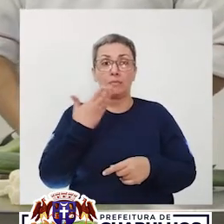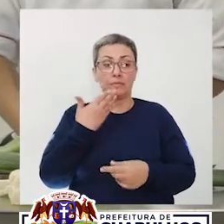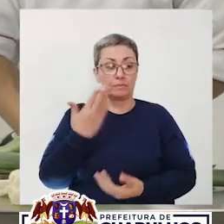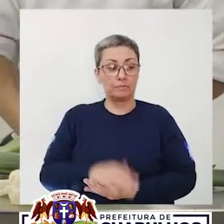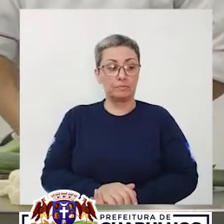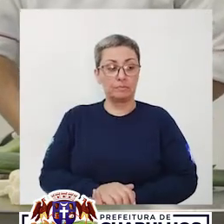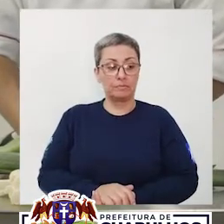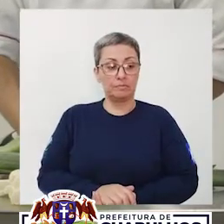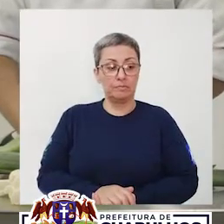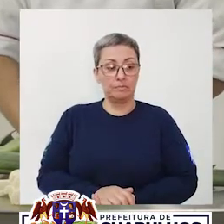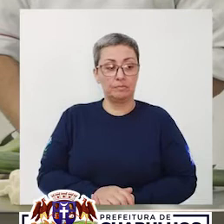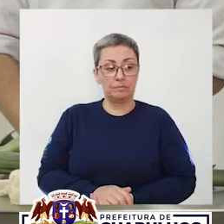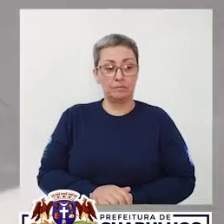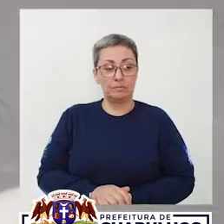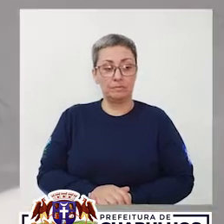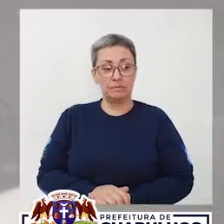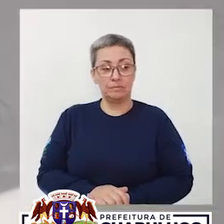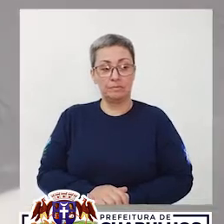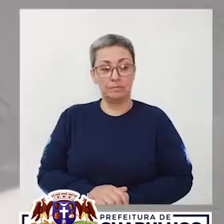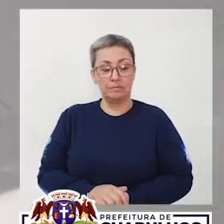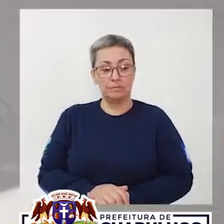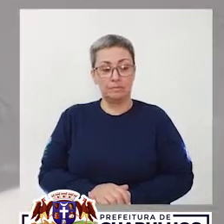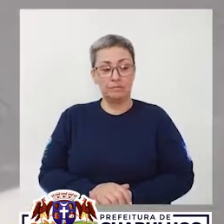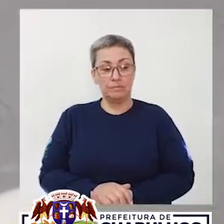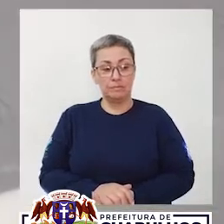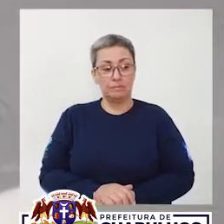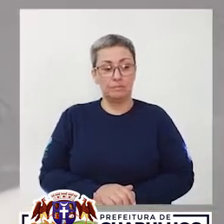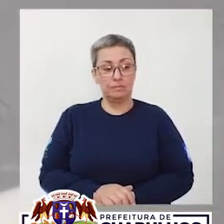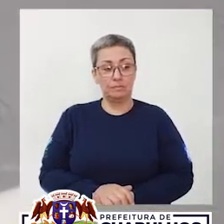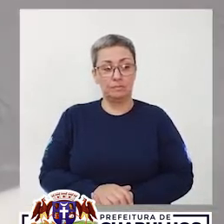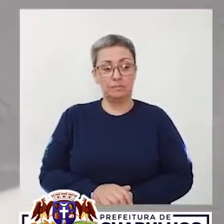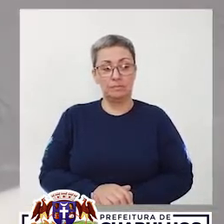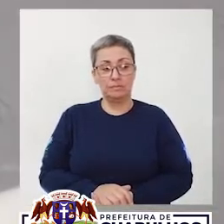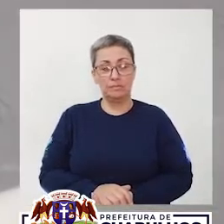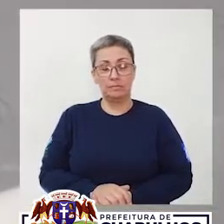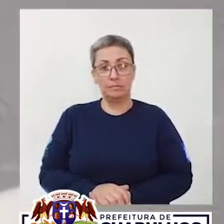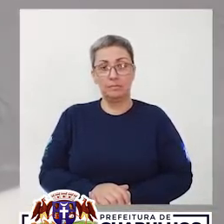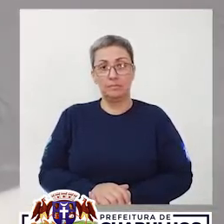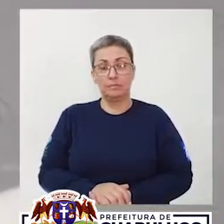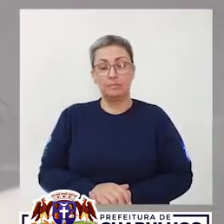fica mais fácil, né, Noeli? Isso.